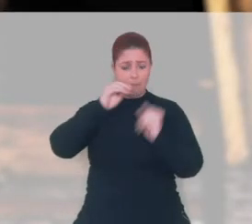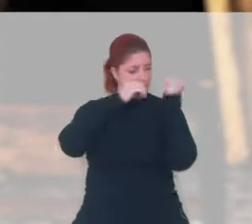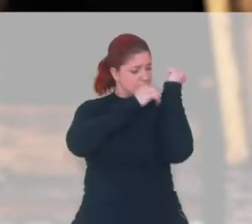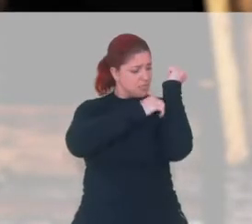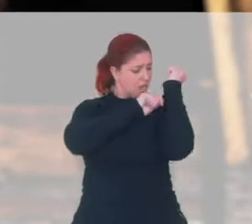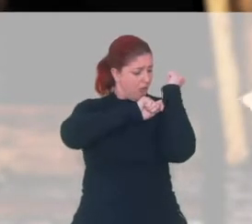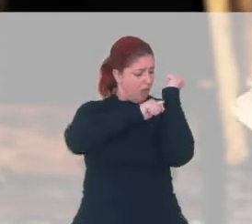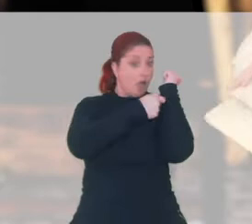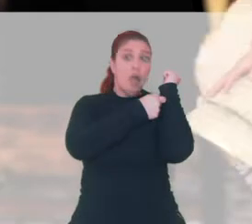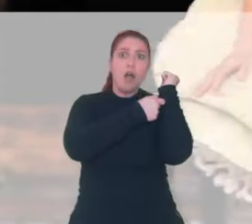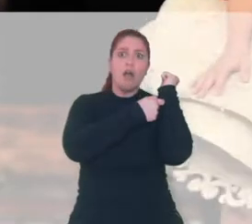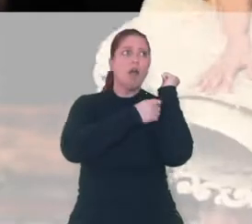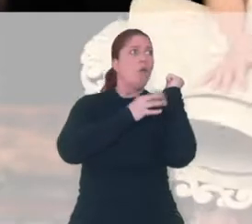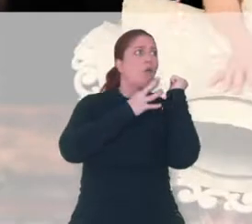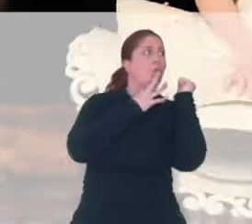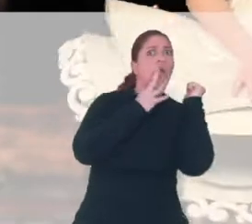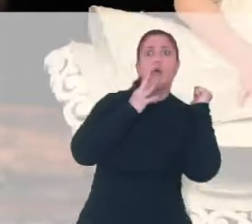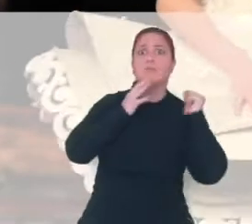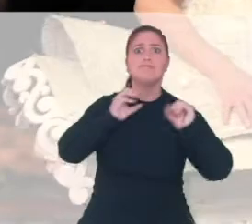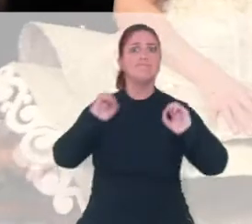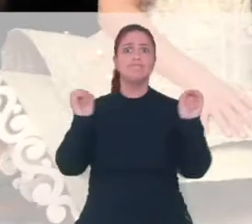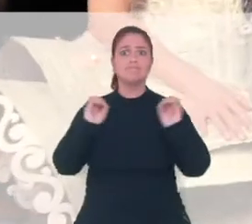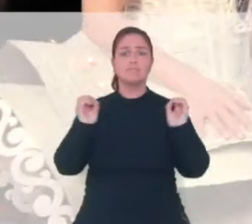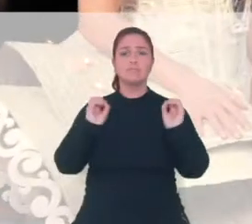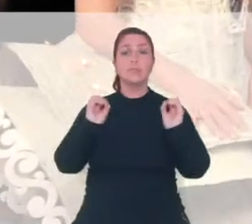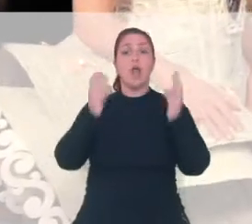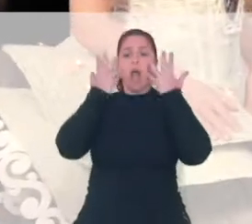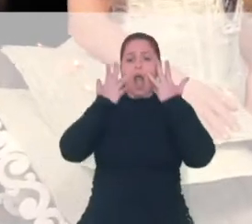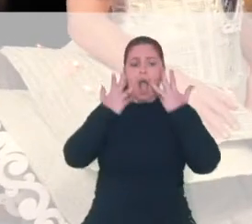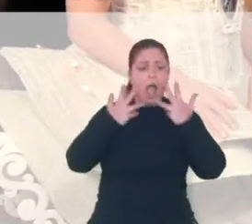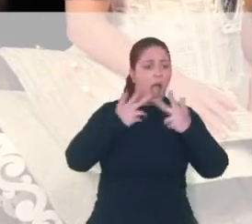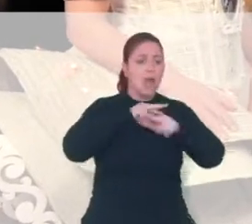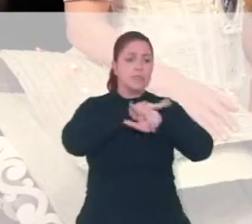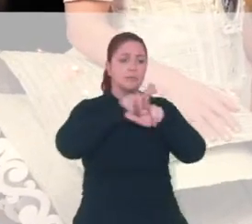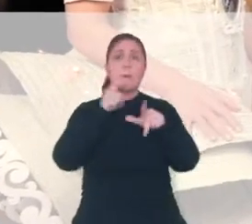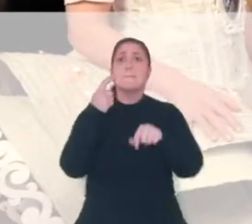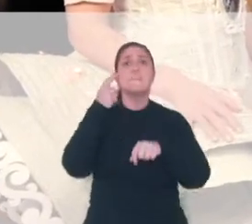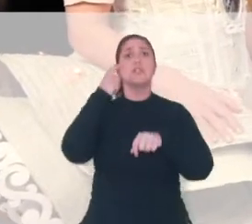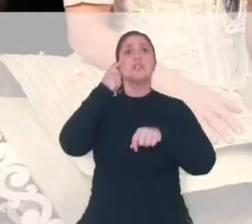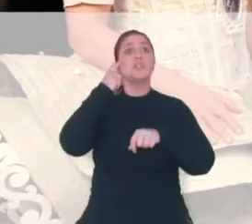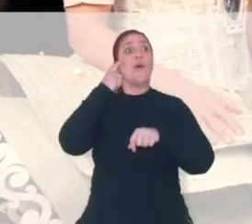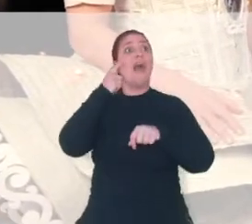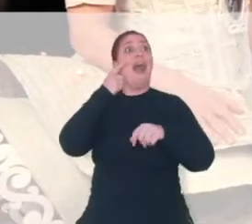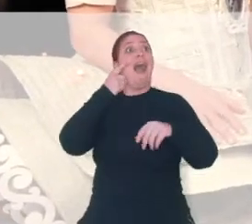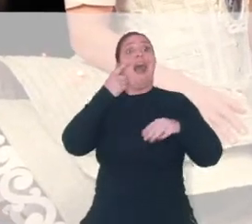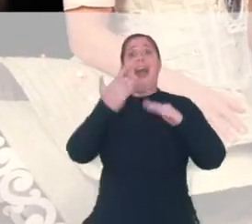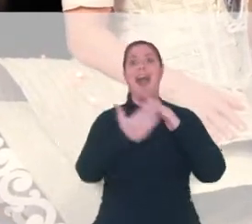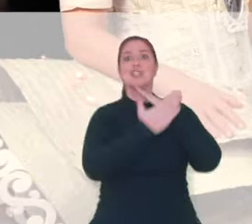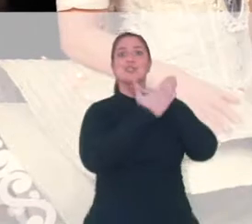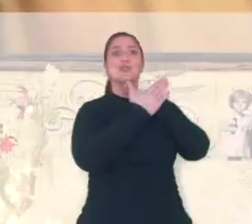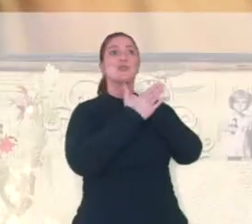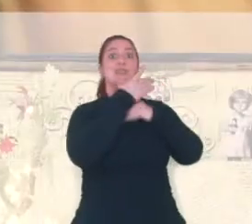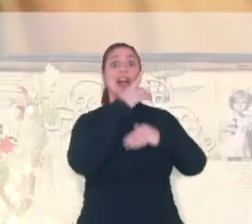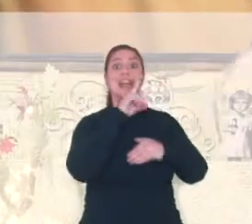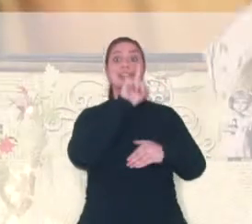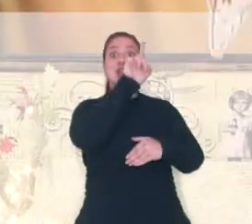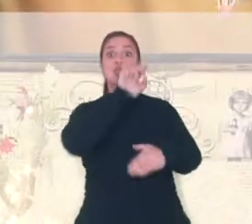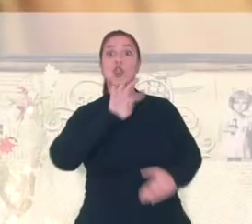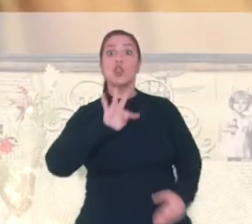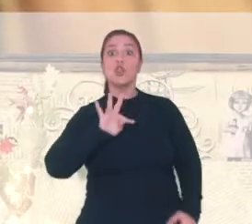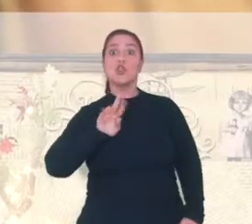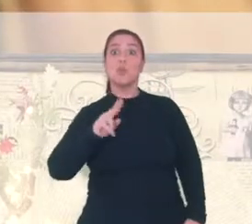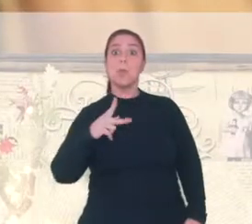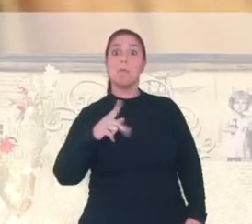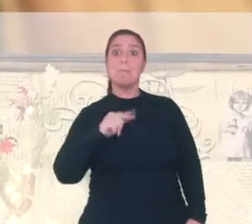e ninguém sabia. Os bichos resolveram pedir ajuda ao grande deus Tupã. E a anta,